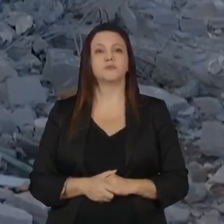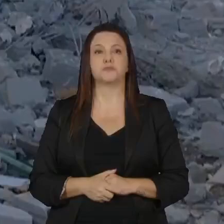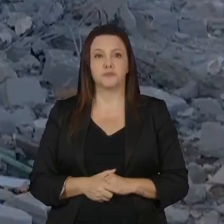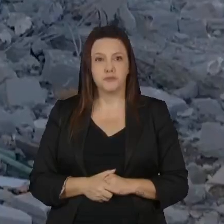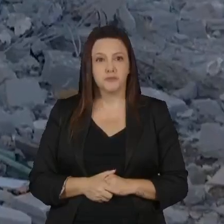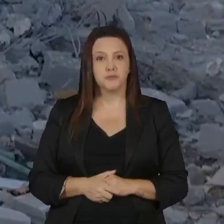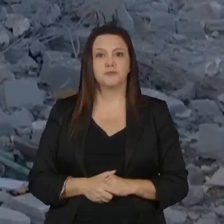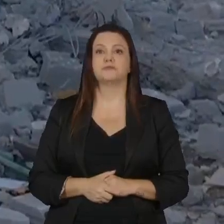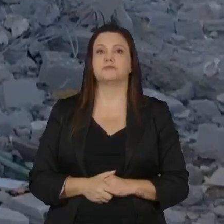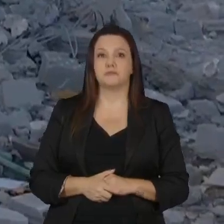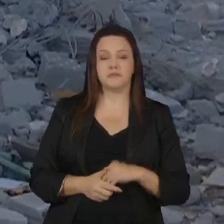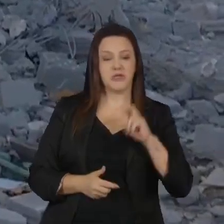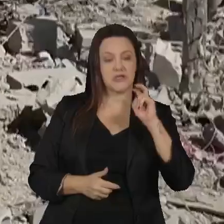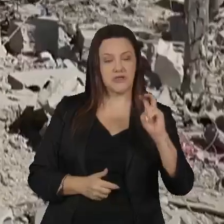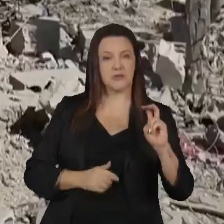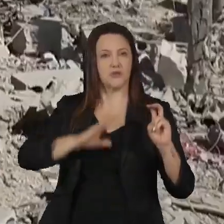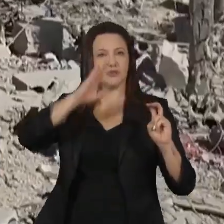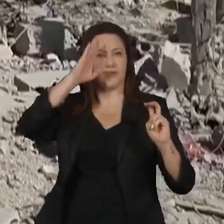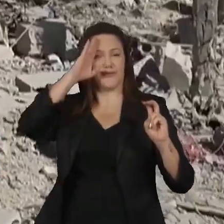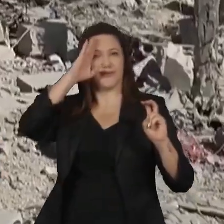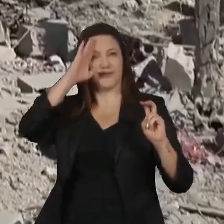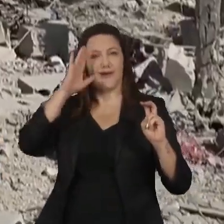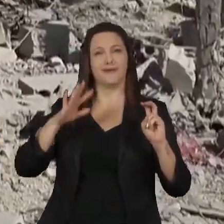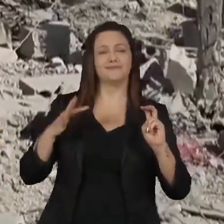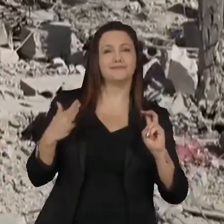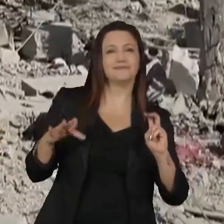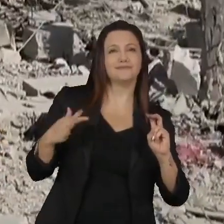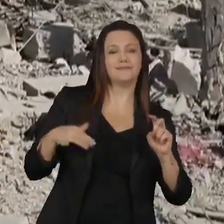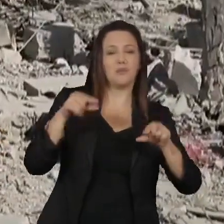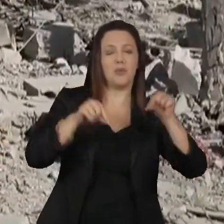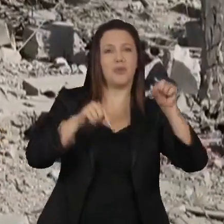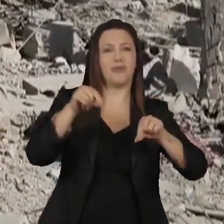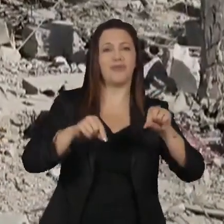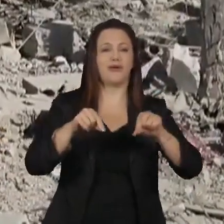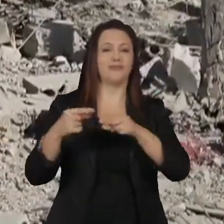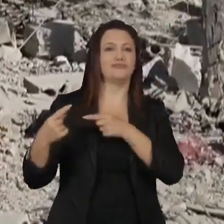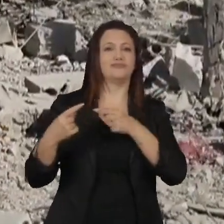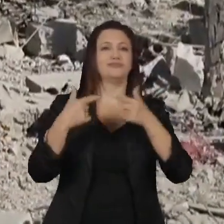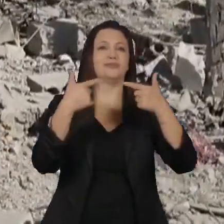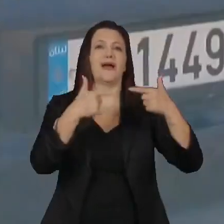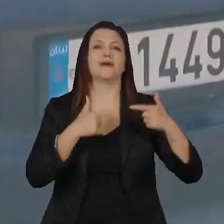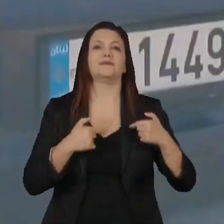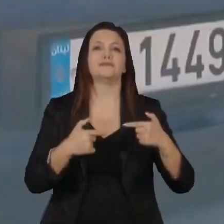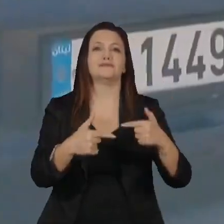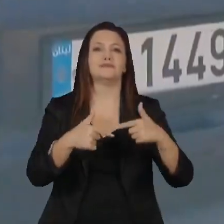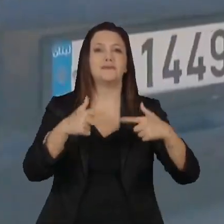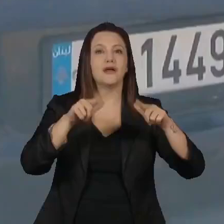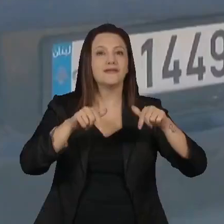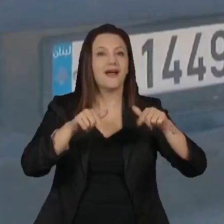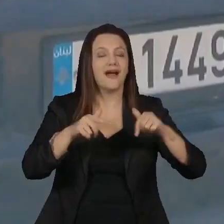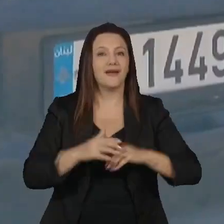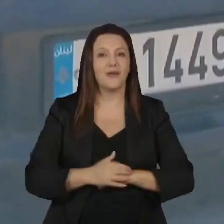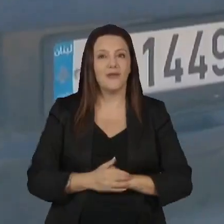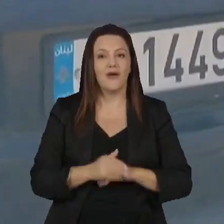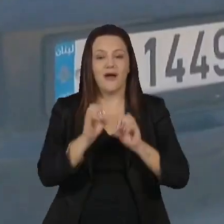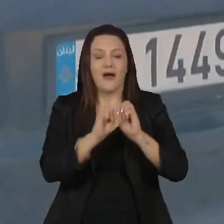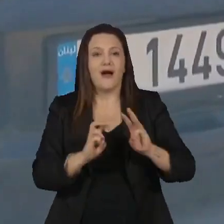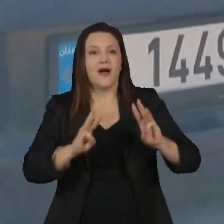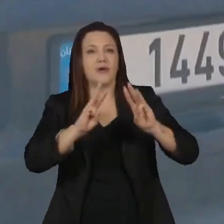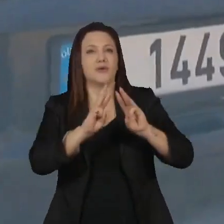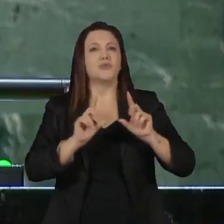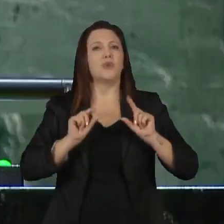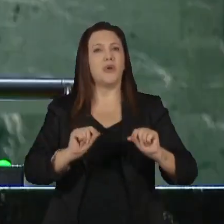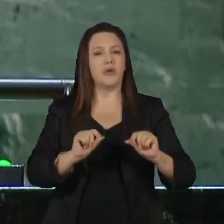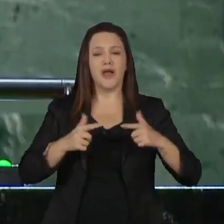Pelo menos 5 soldados foram feridos por Israel. A ONU denunciou a agressão e classificou como crime de